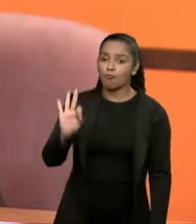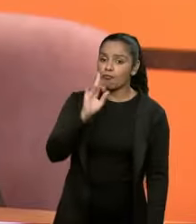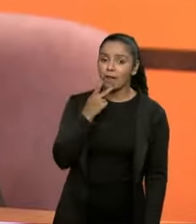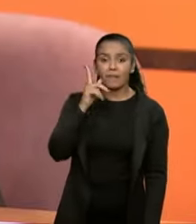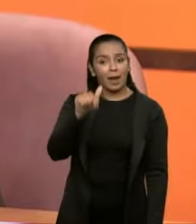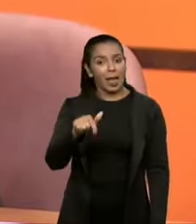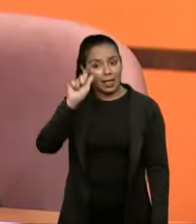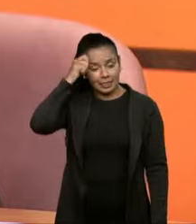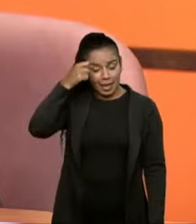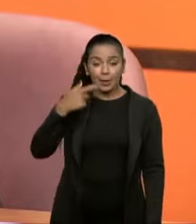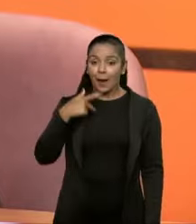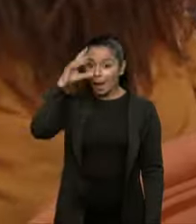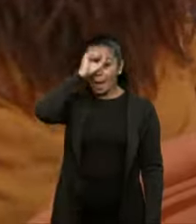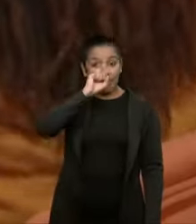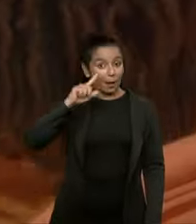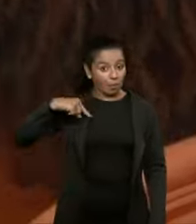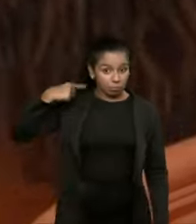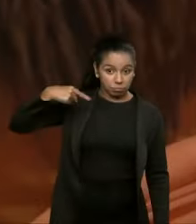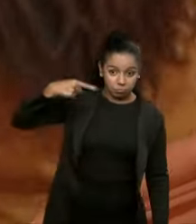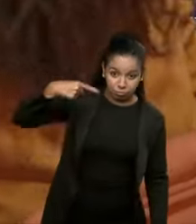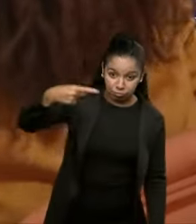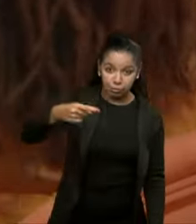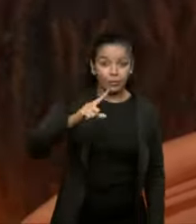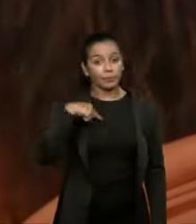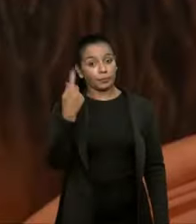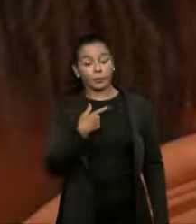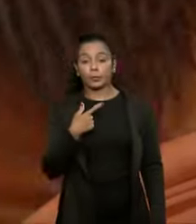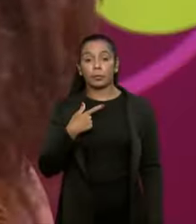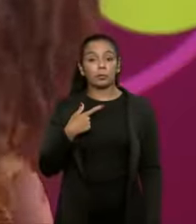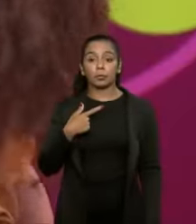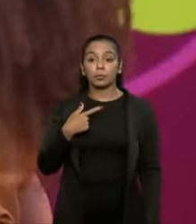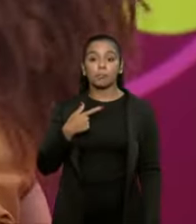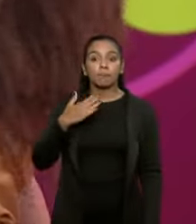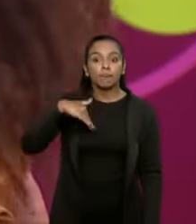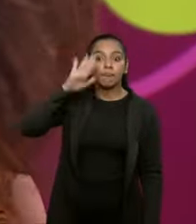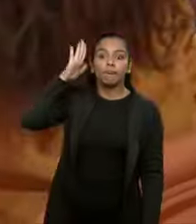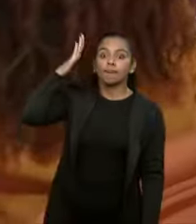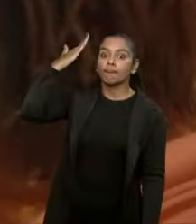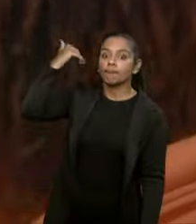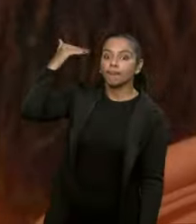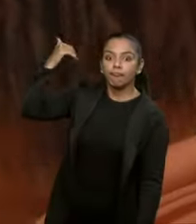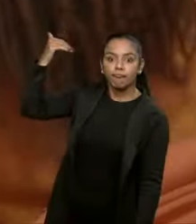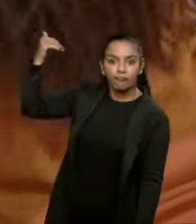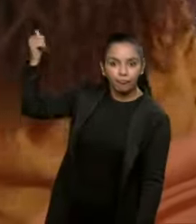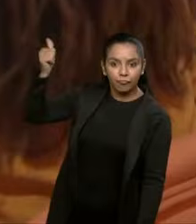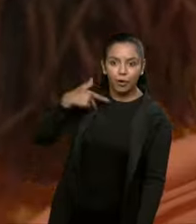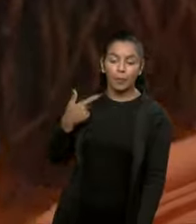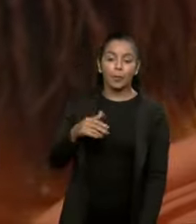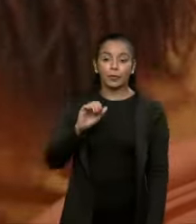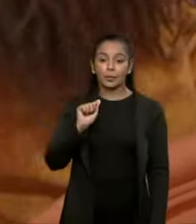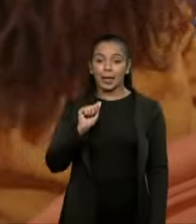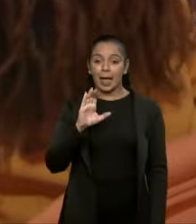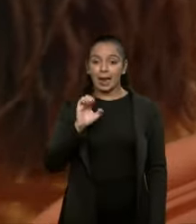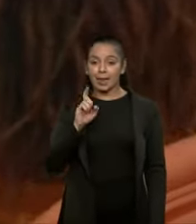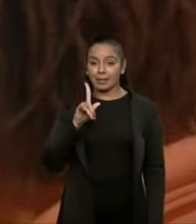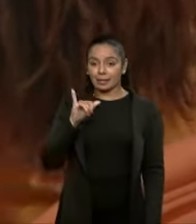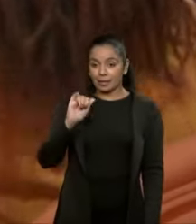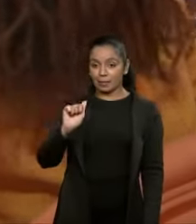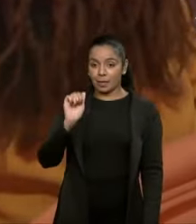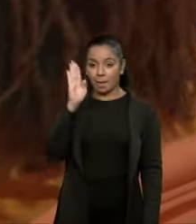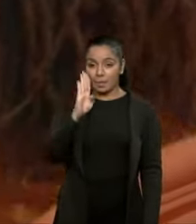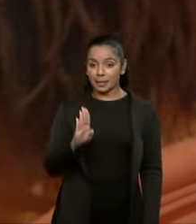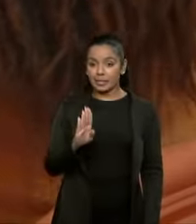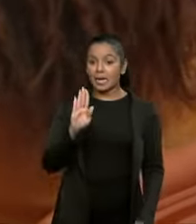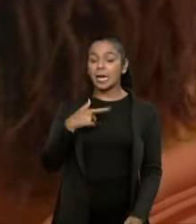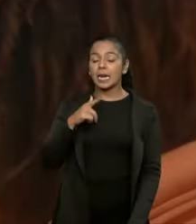aprender que ele é nosso maior, nosso fundador da Academia Brasileira de Letras. Você não sabe